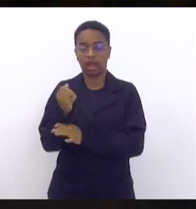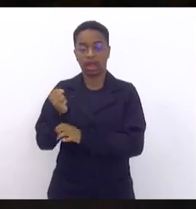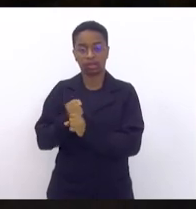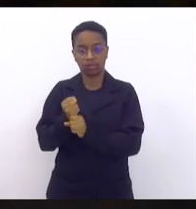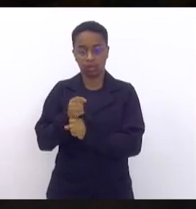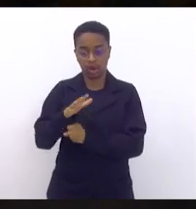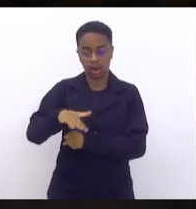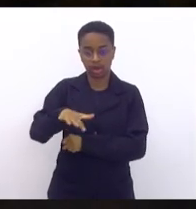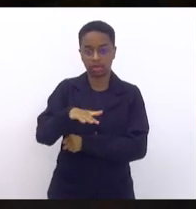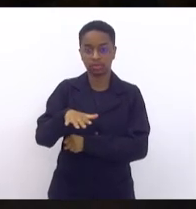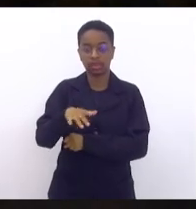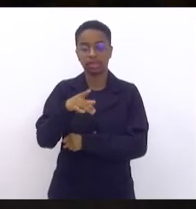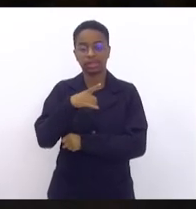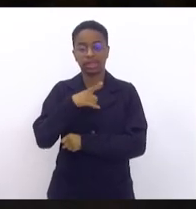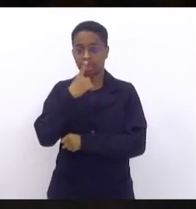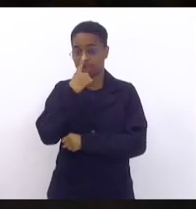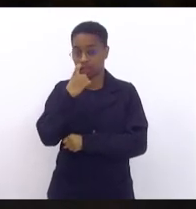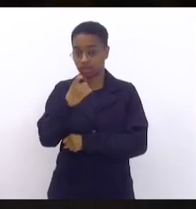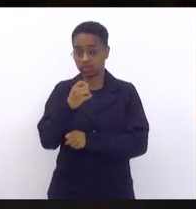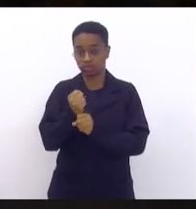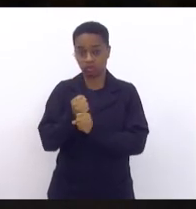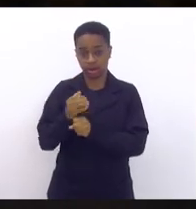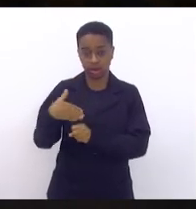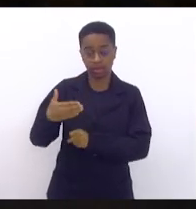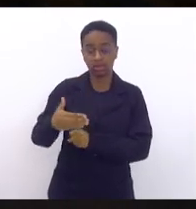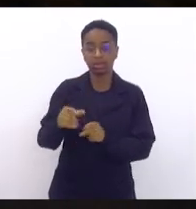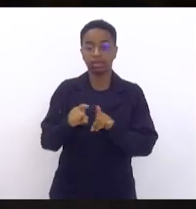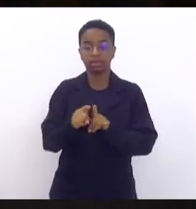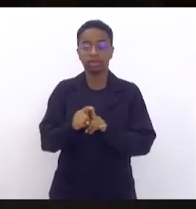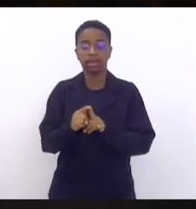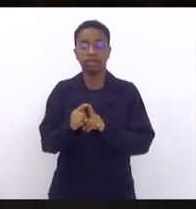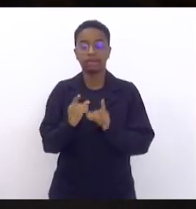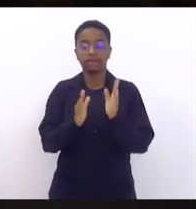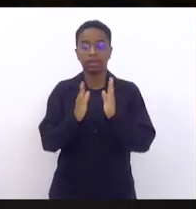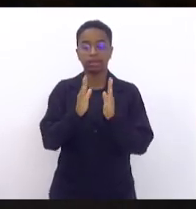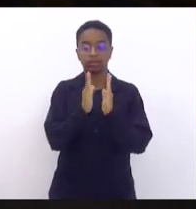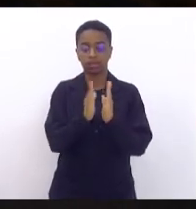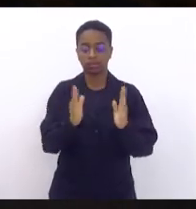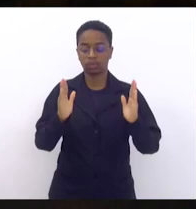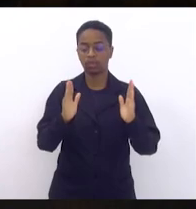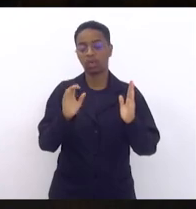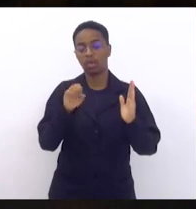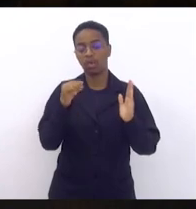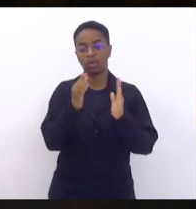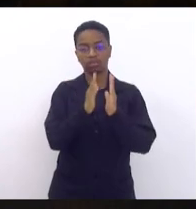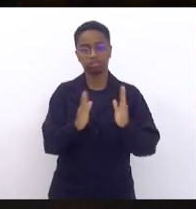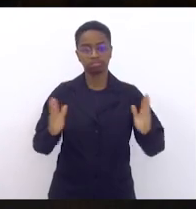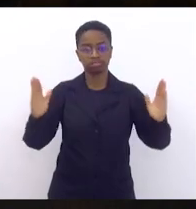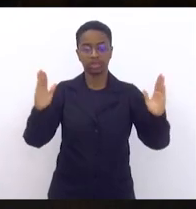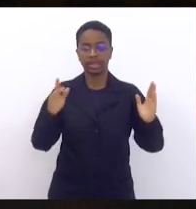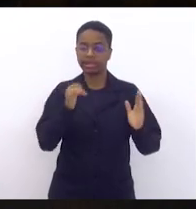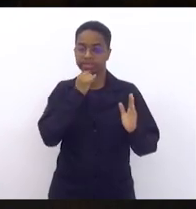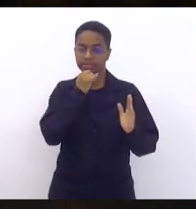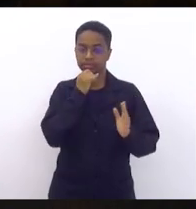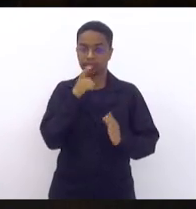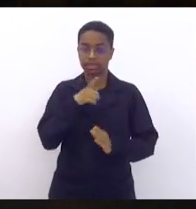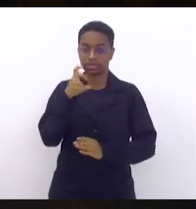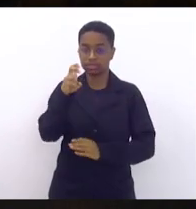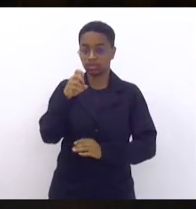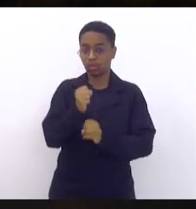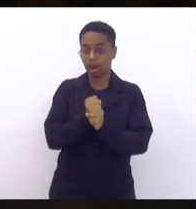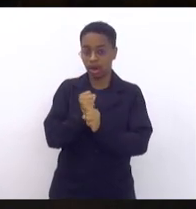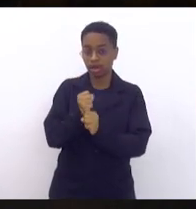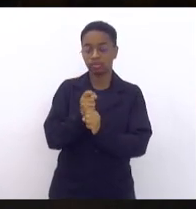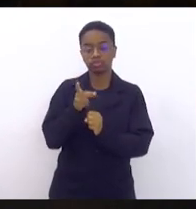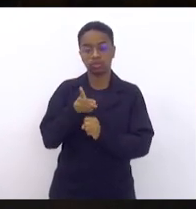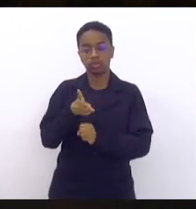e gera o resíduo no ano como também de vida média e longa que aí é um percentual menor que você em cinco anos tem uma durabilidade